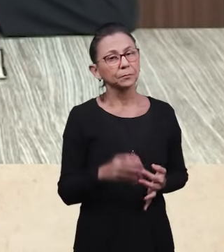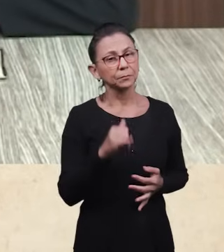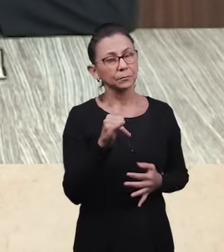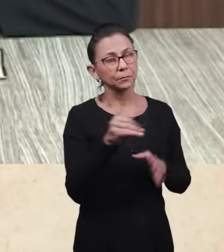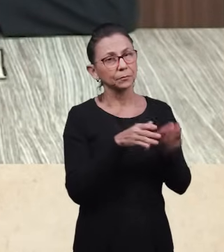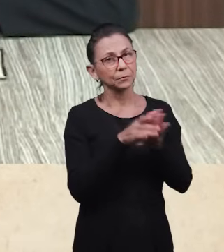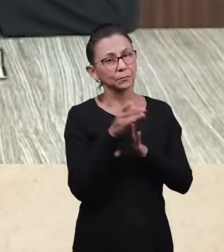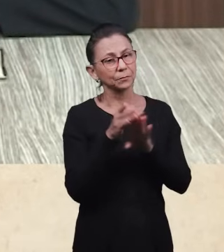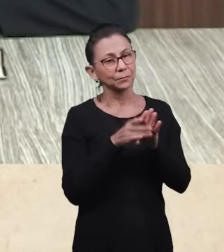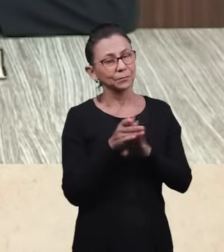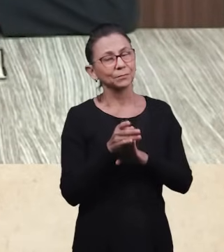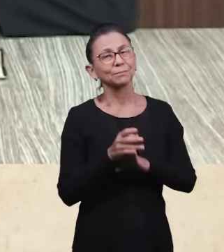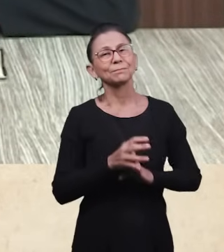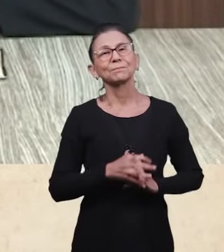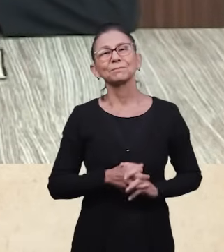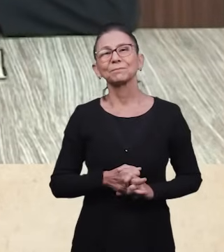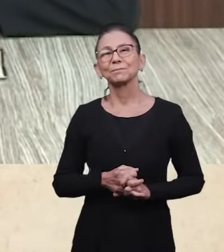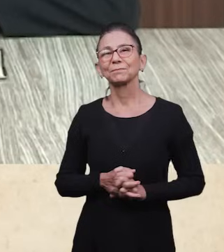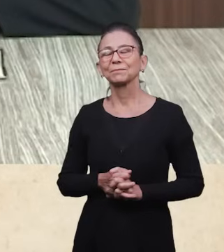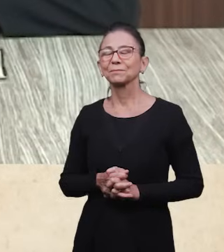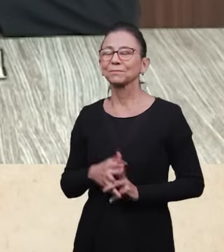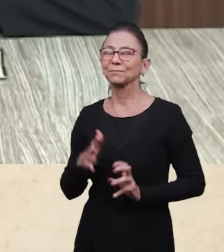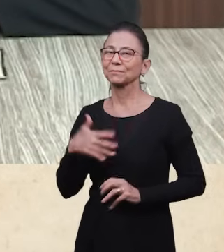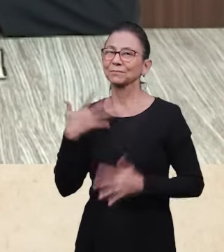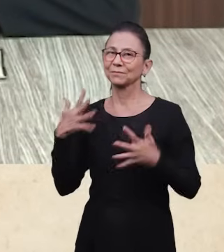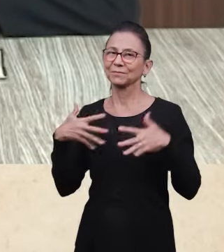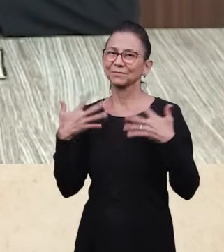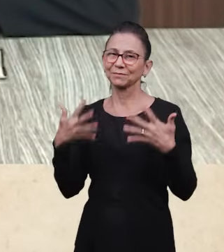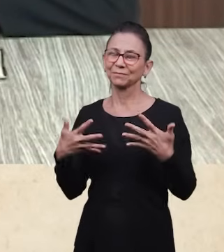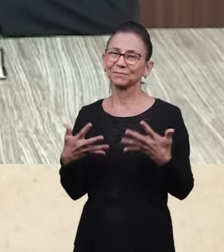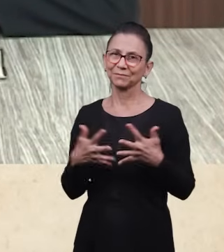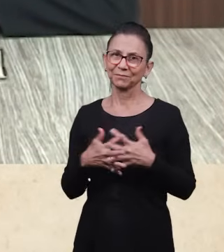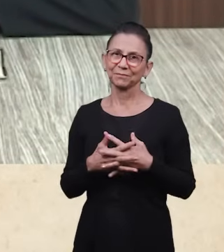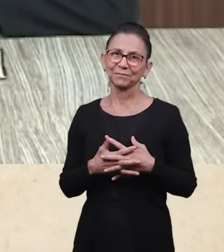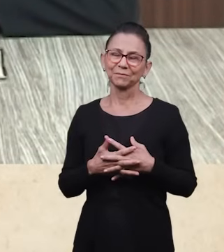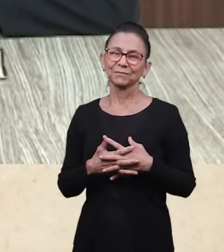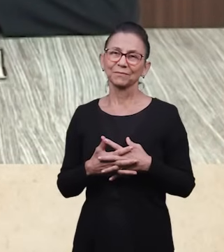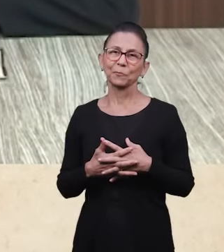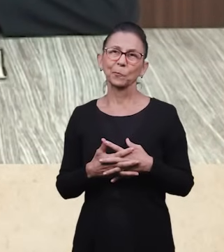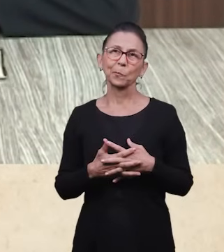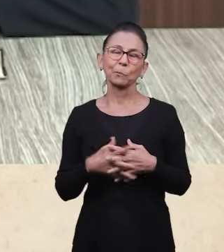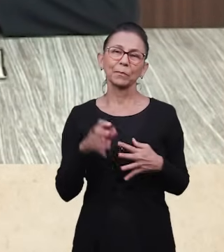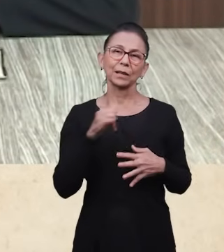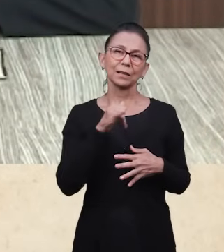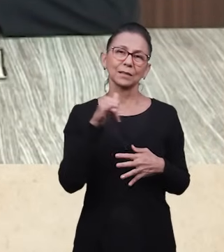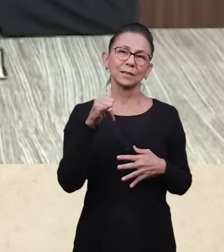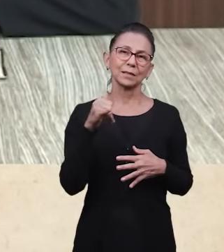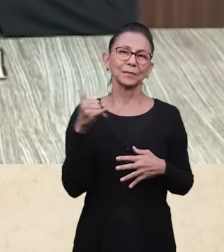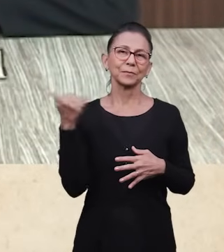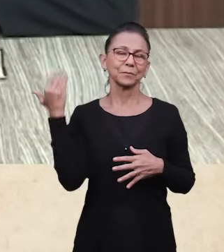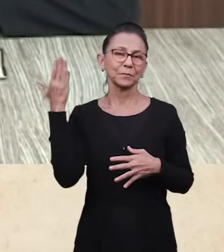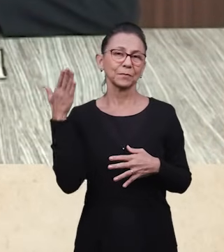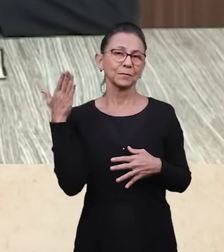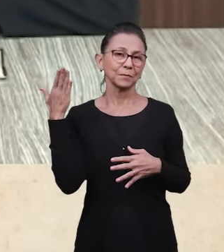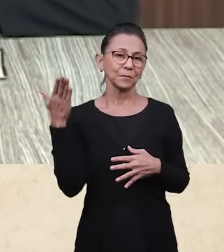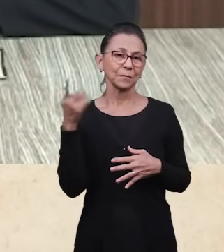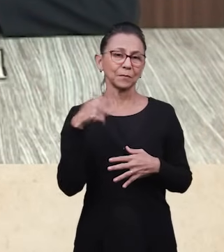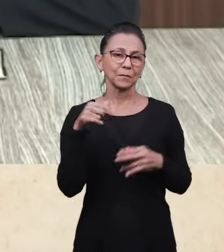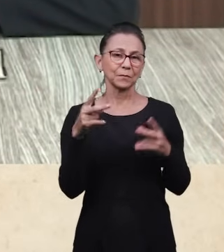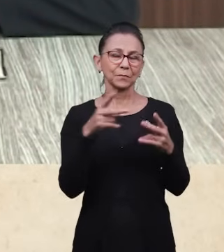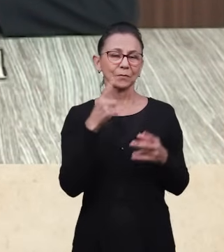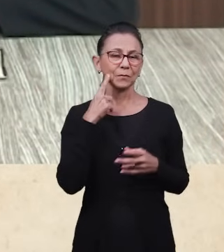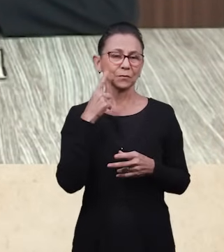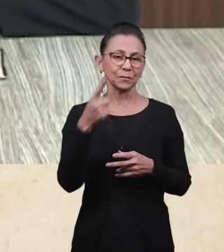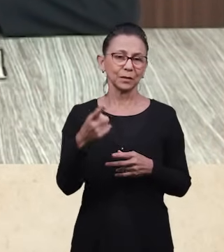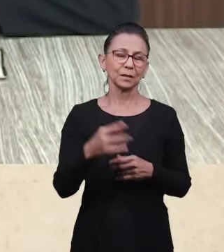eu digo aos jovens, para nós é uma alegria poder dirigir realmente essa palavra a vocês, porque nós temos visto